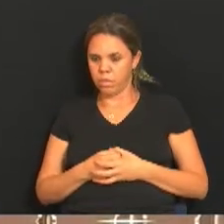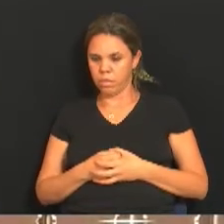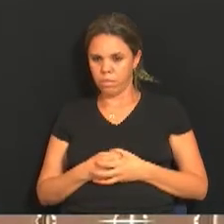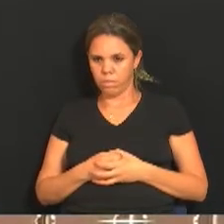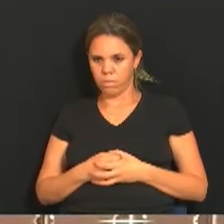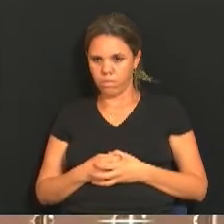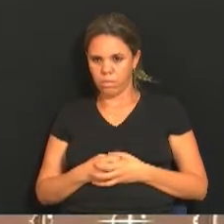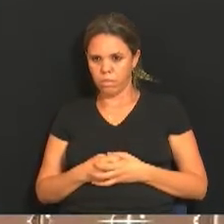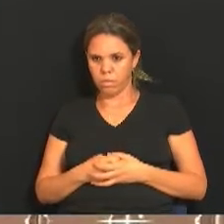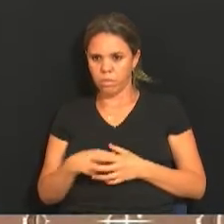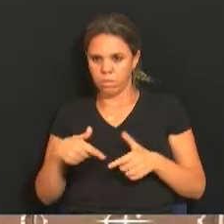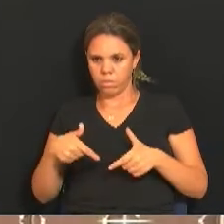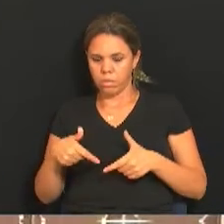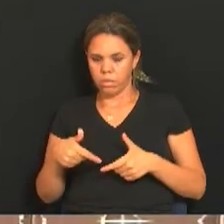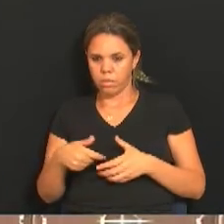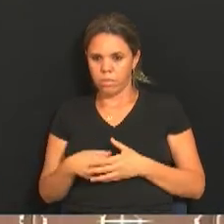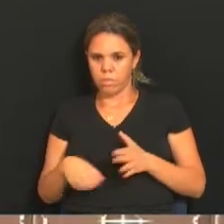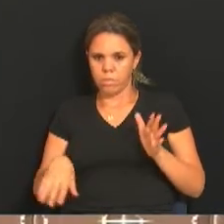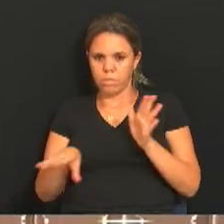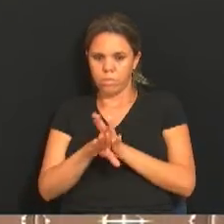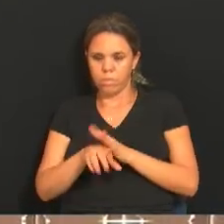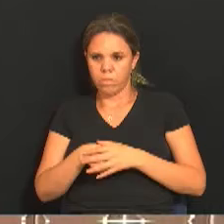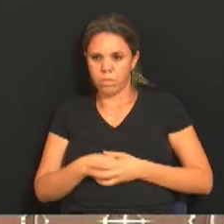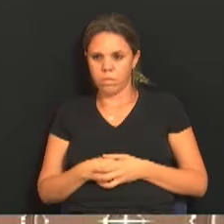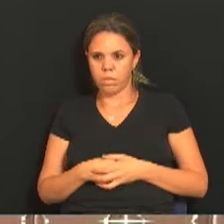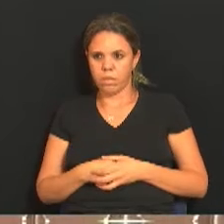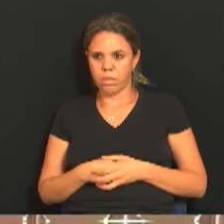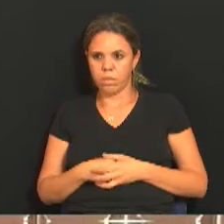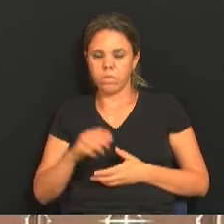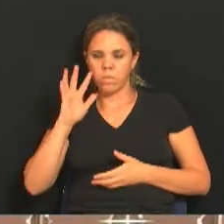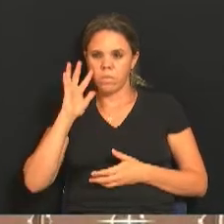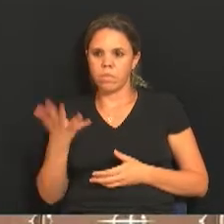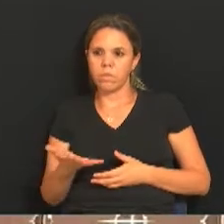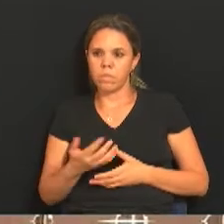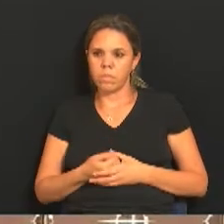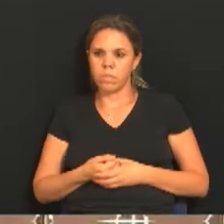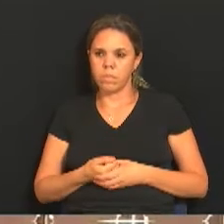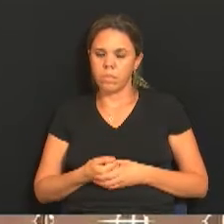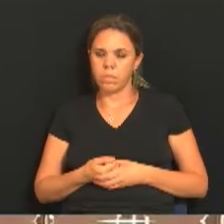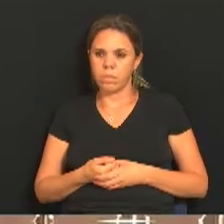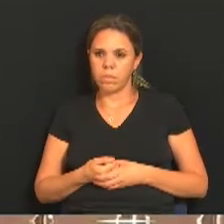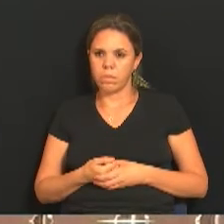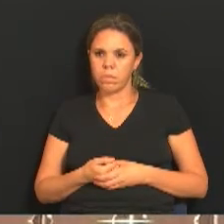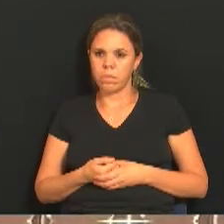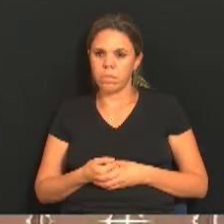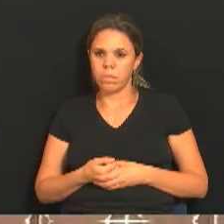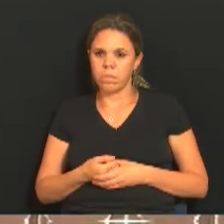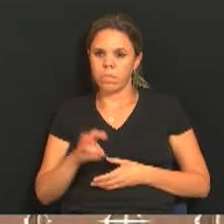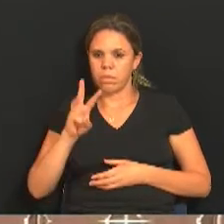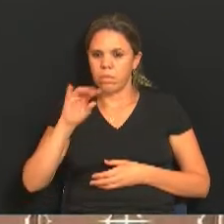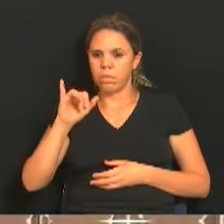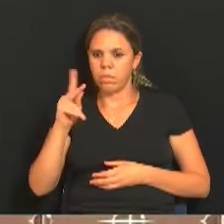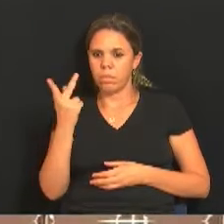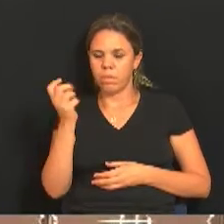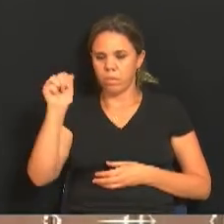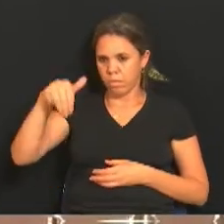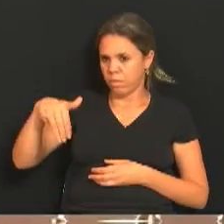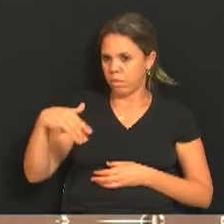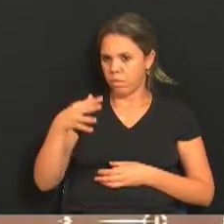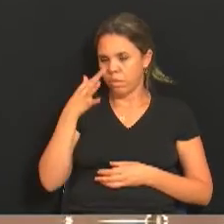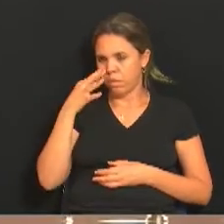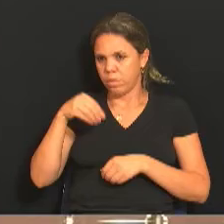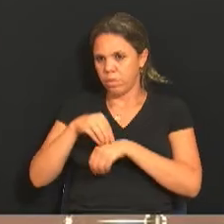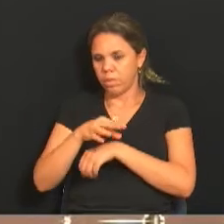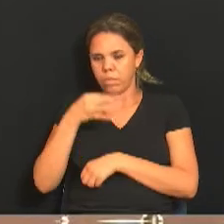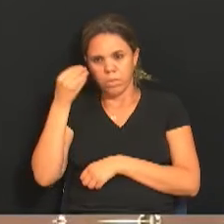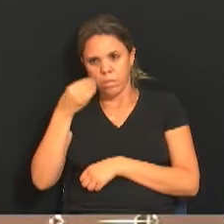esse trabalho conjunto a gente chegar em algumas soluções. Vou passar agora para o William. William, passa um pouco da sua impressão, você que tem esse